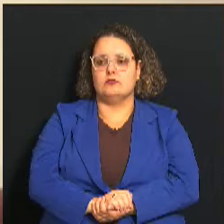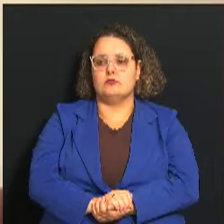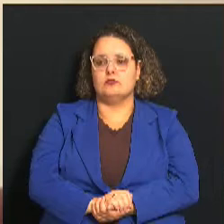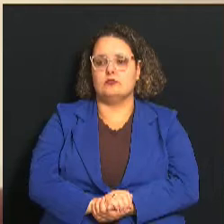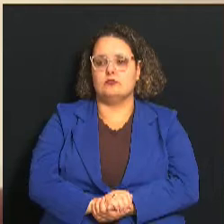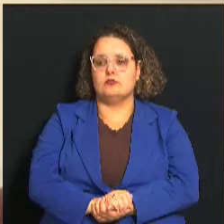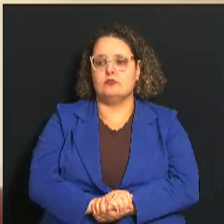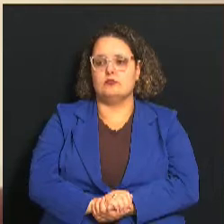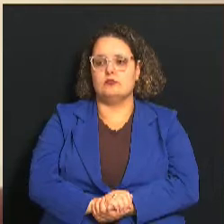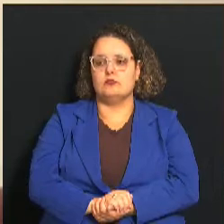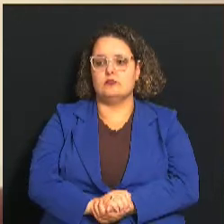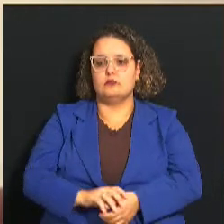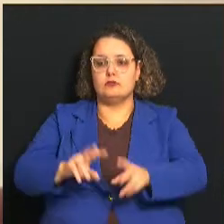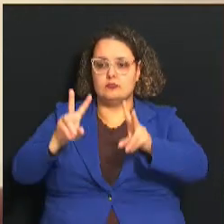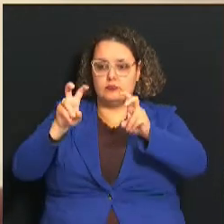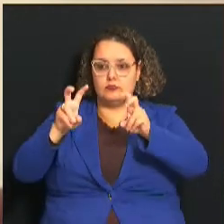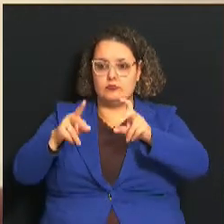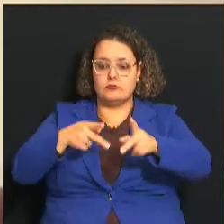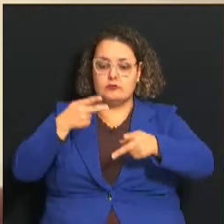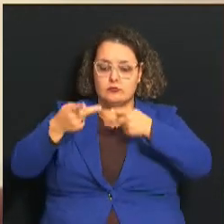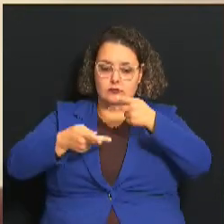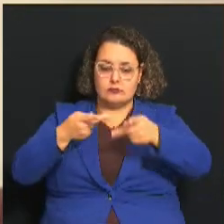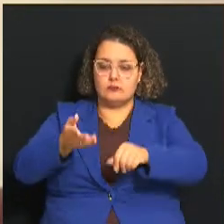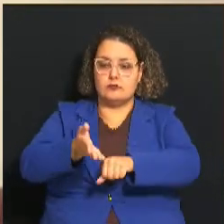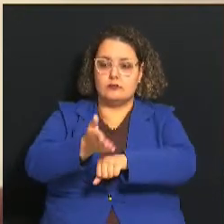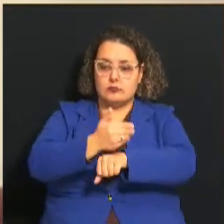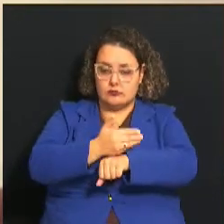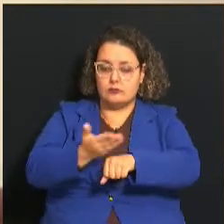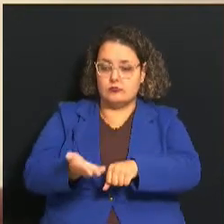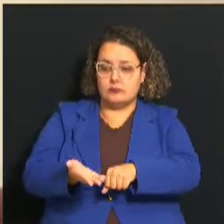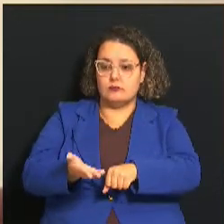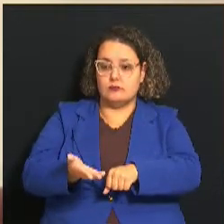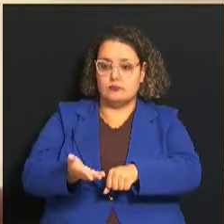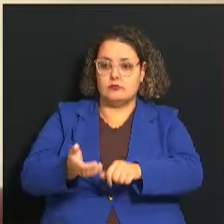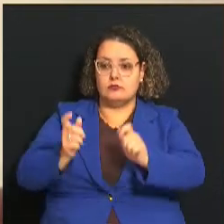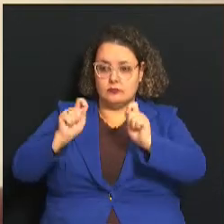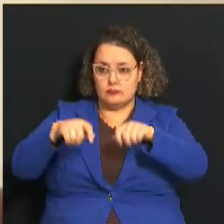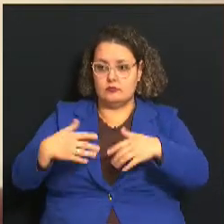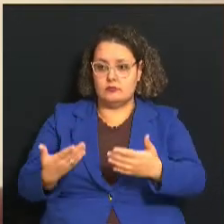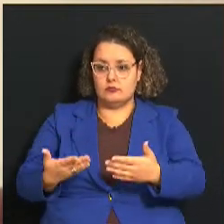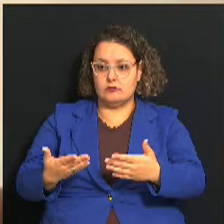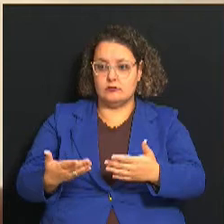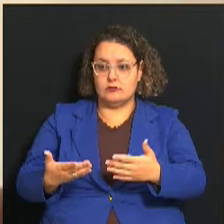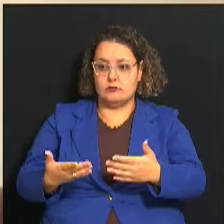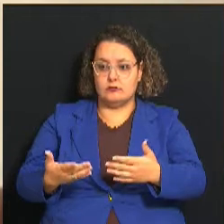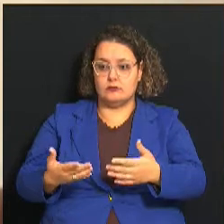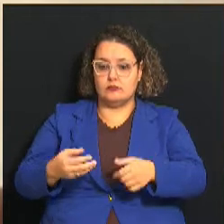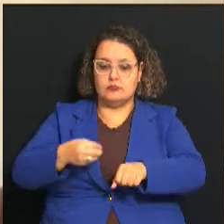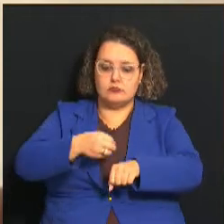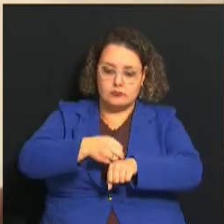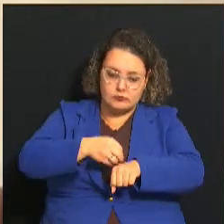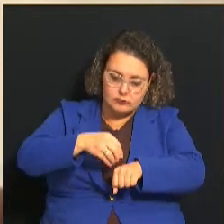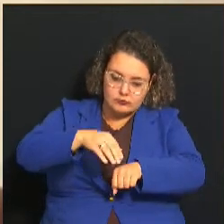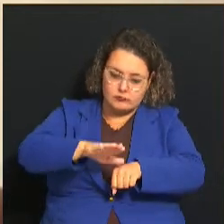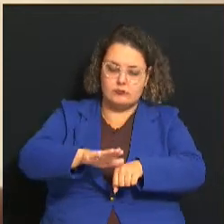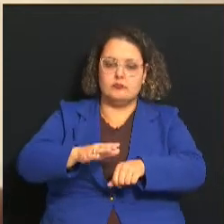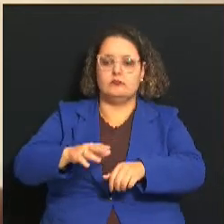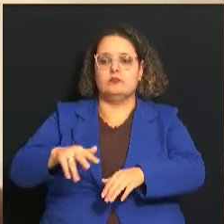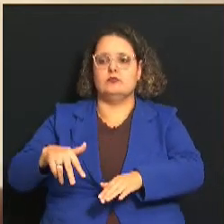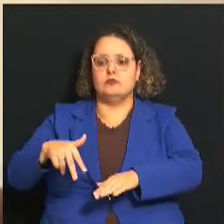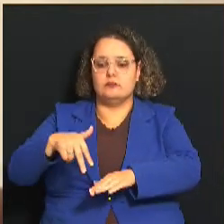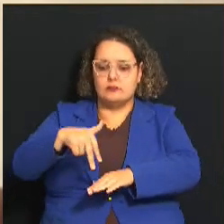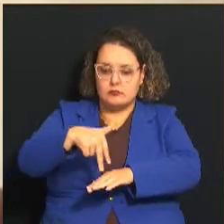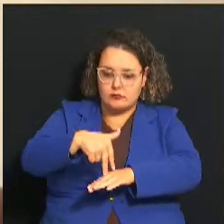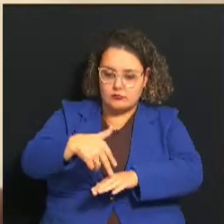O tema anterior que nós discutimos, a possibilidade de haver uma deliberação, portanto, um